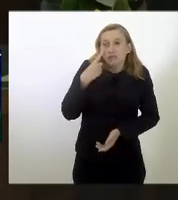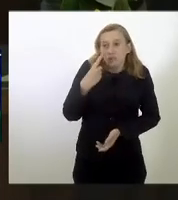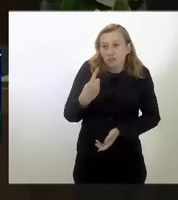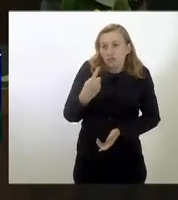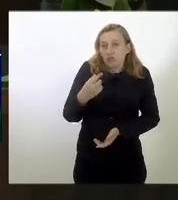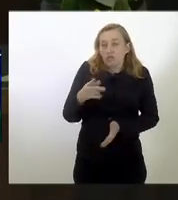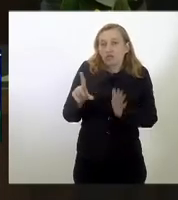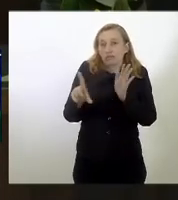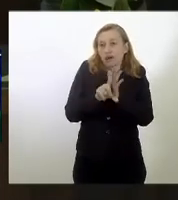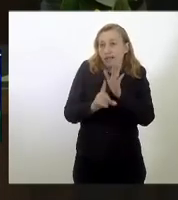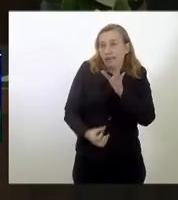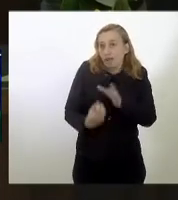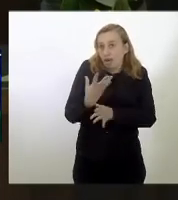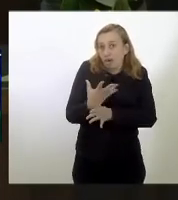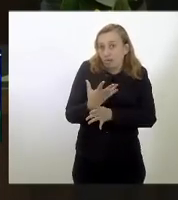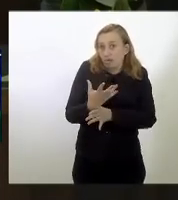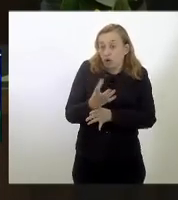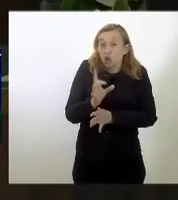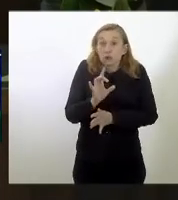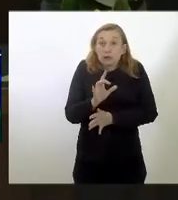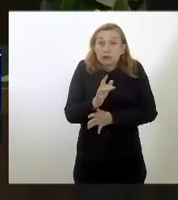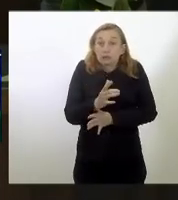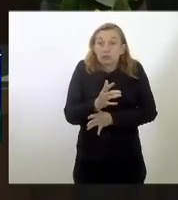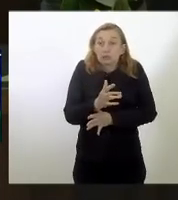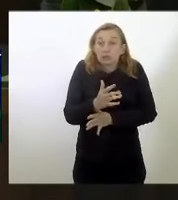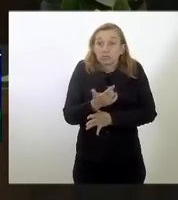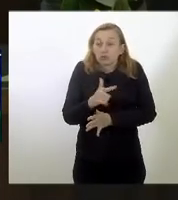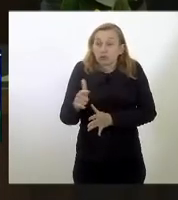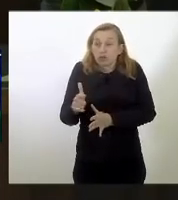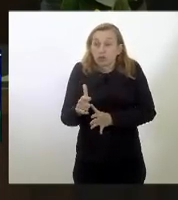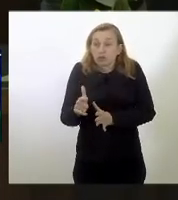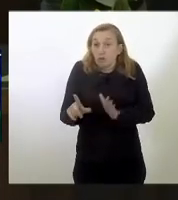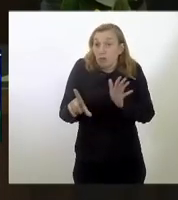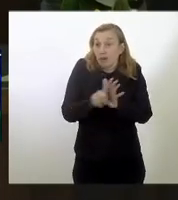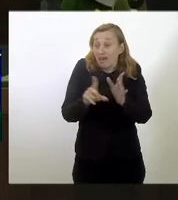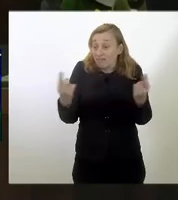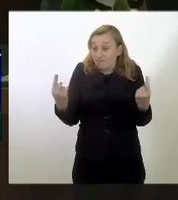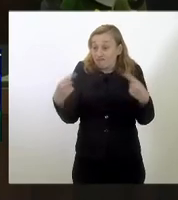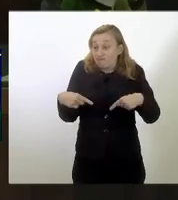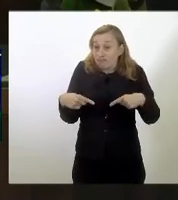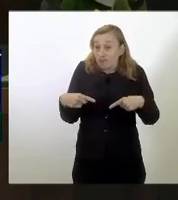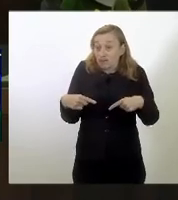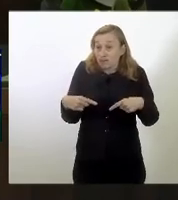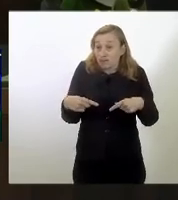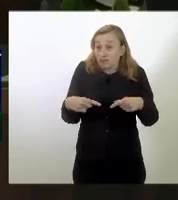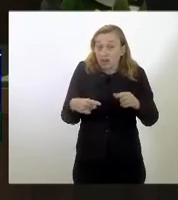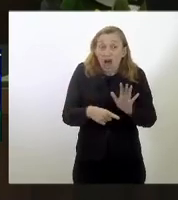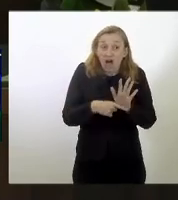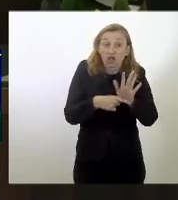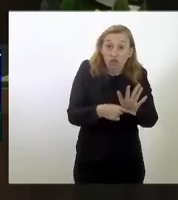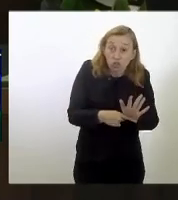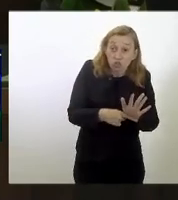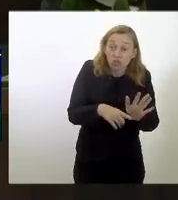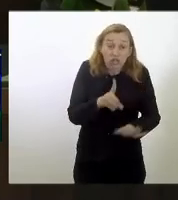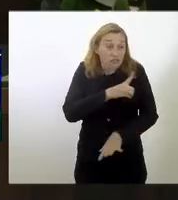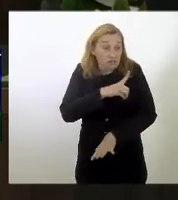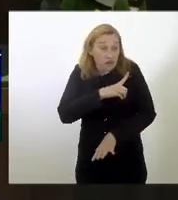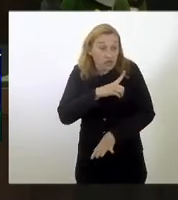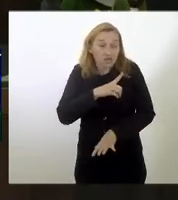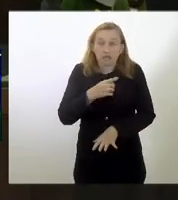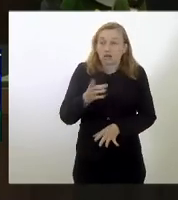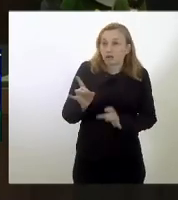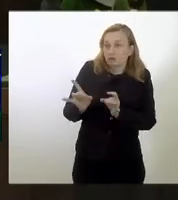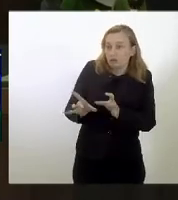legislar sem uma legislação concorrente, sem usar defesa do consumidor, a gente quase não